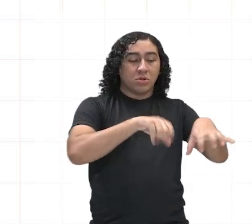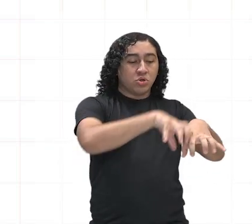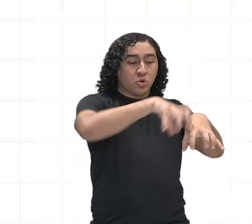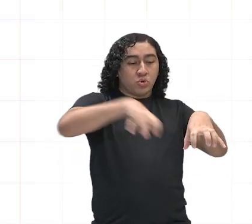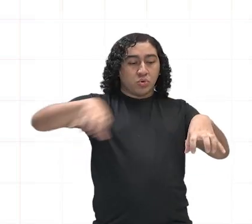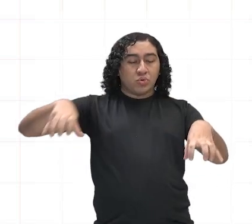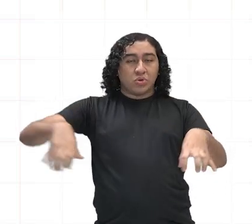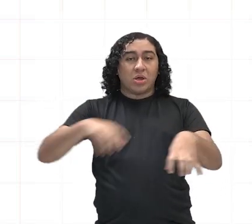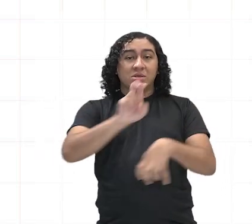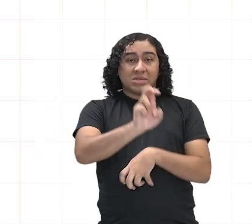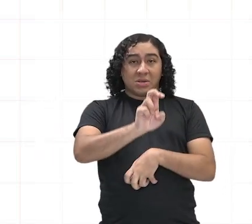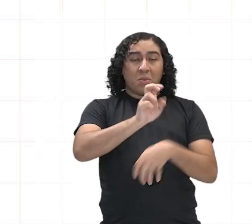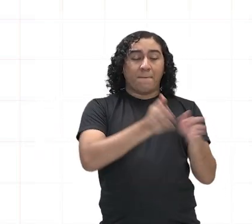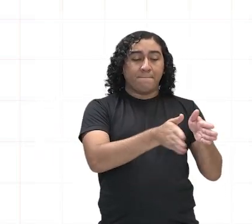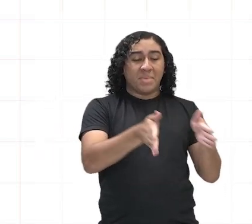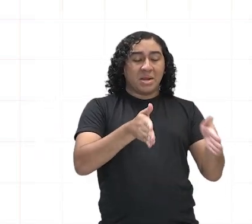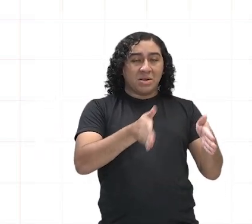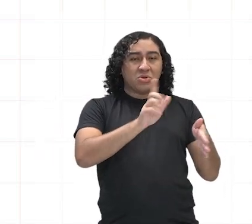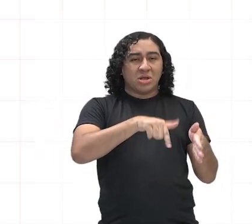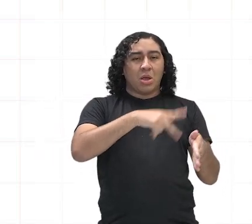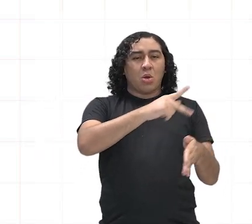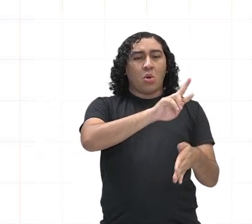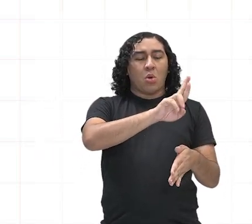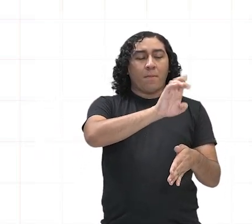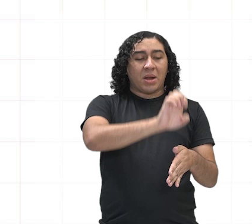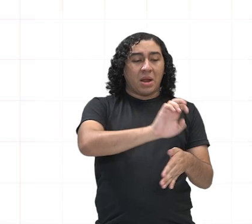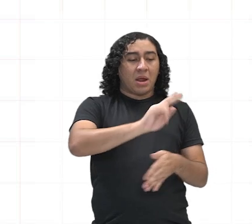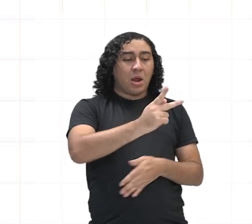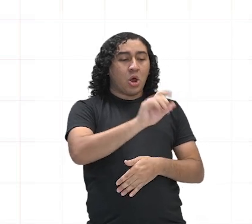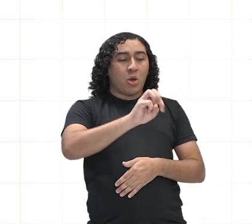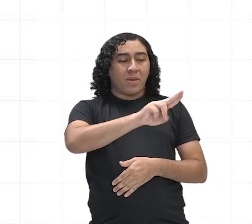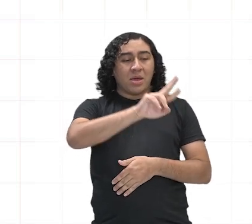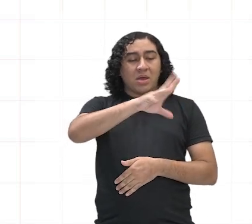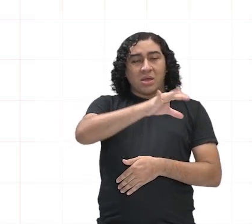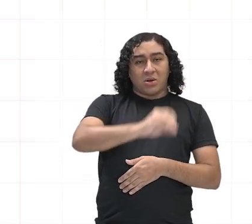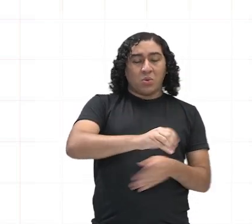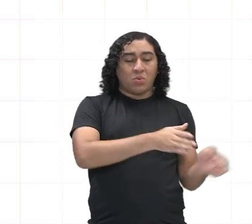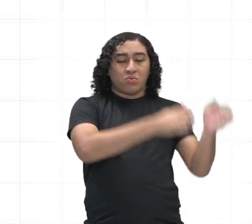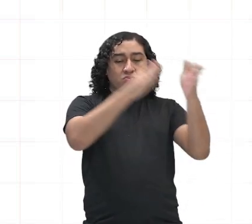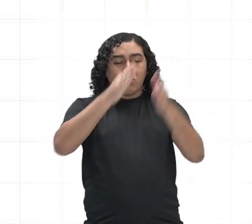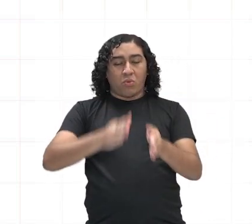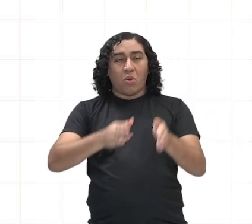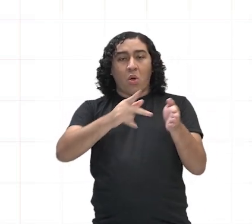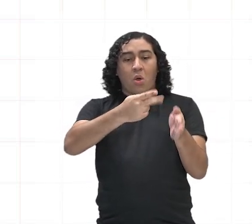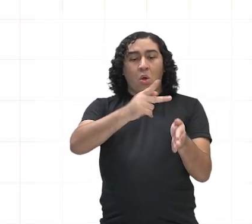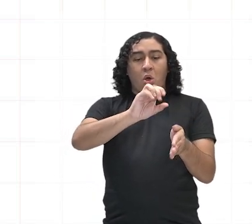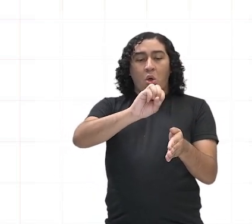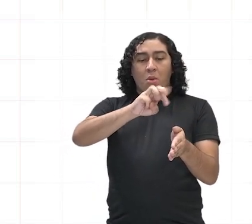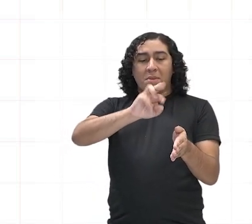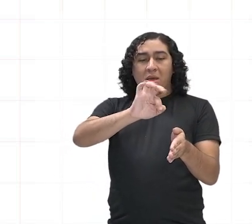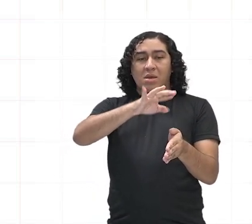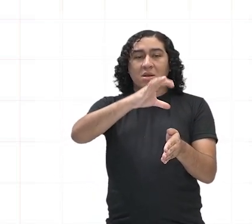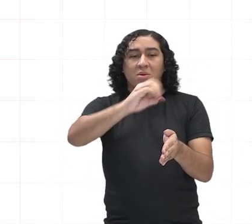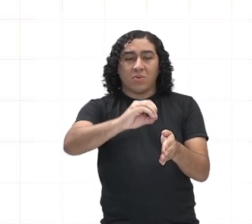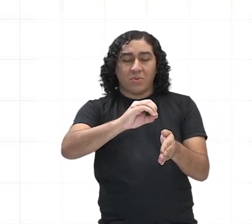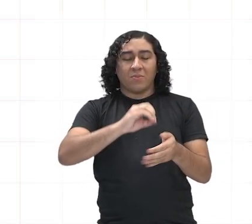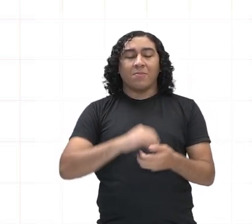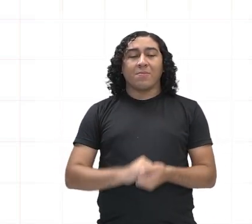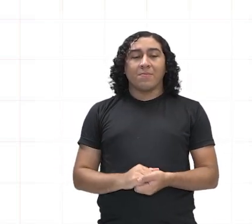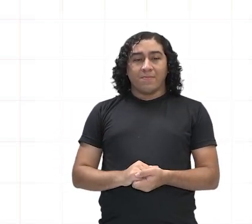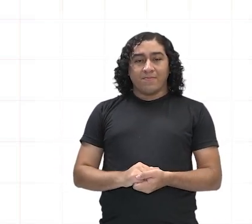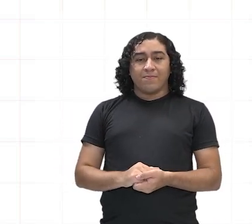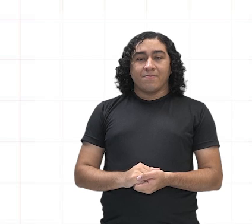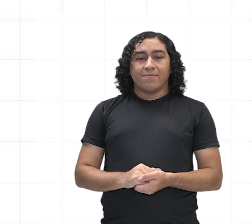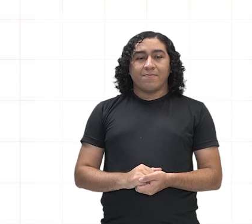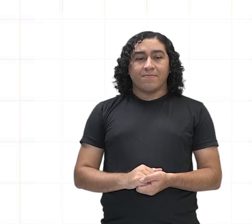períodos, que são o período pré-homérico, acompanha aí comigo, o período homérico, vamos lá, né? O